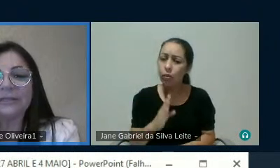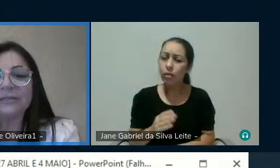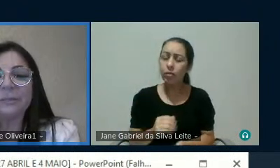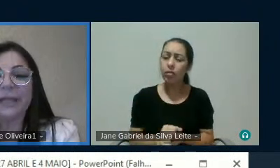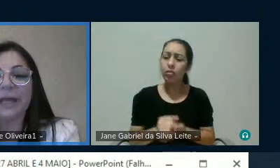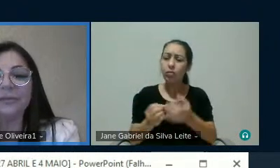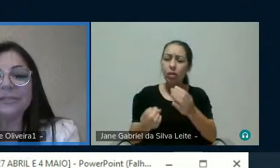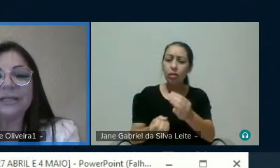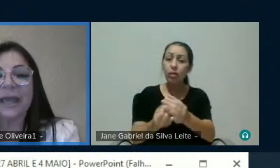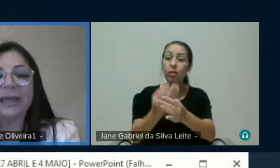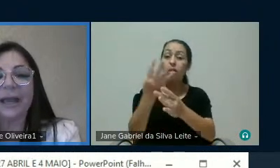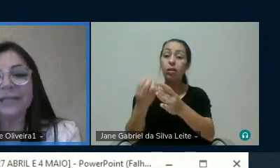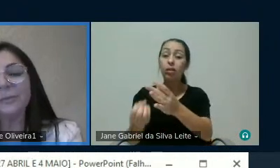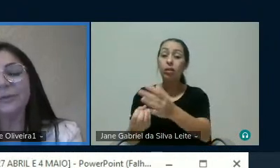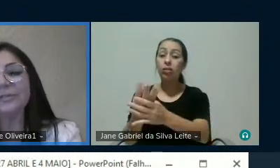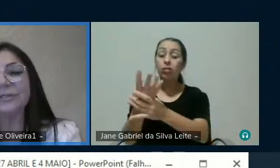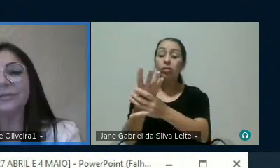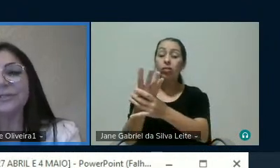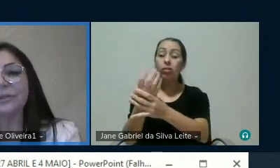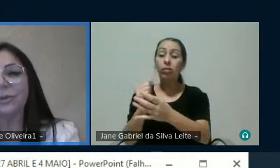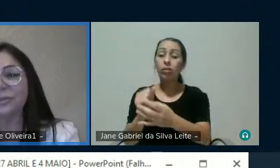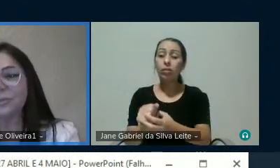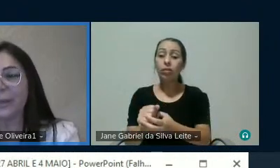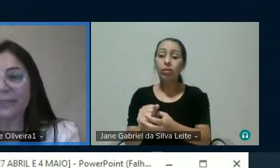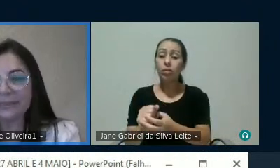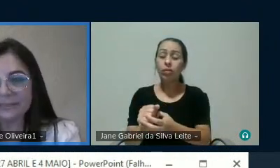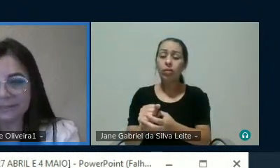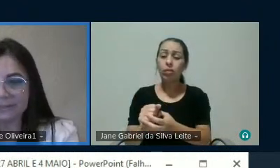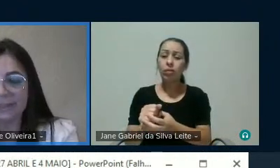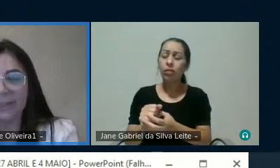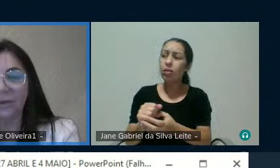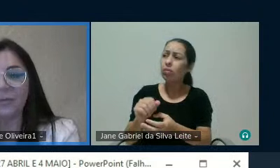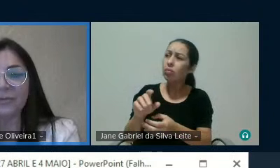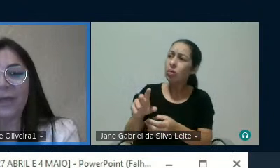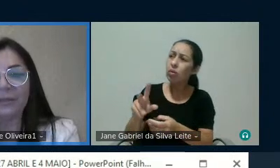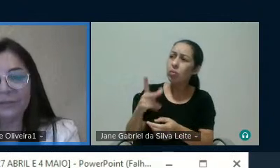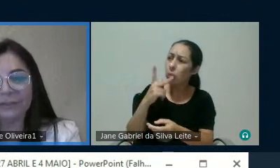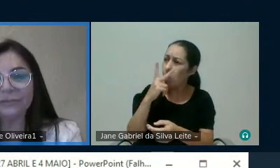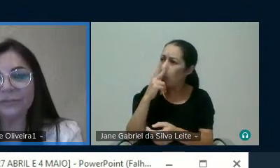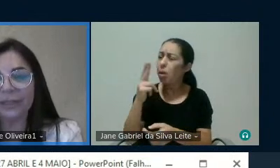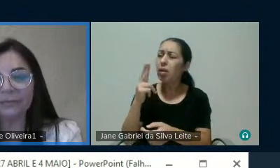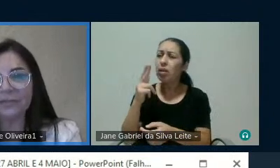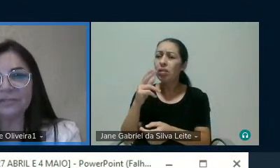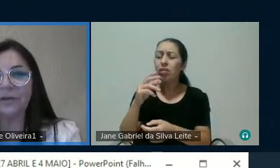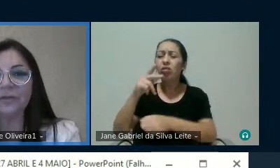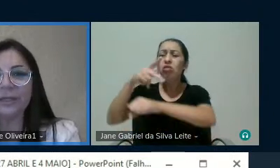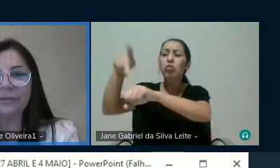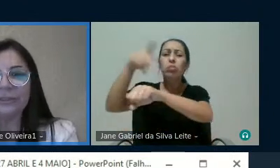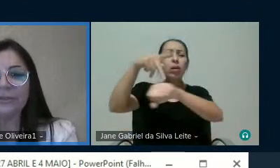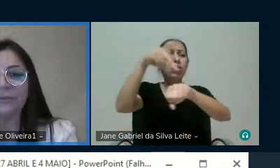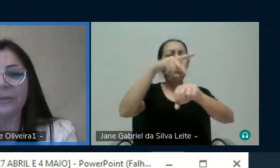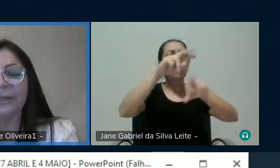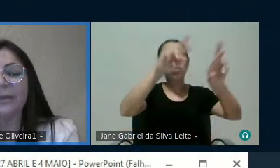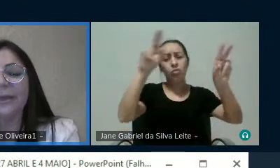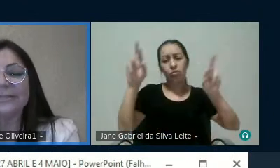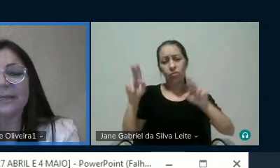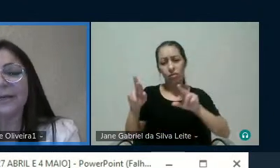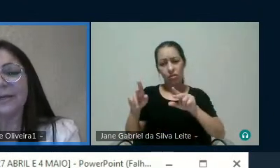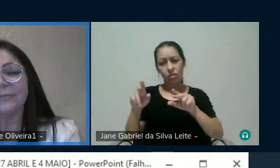eles estão sendo inspirados em haikais produzidos em outros países, como no Reino Unido, né, no Festival do Reino